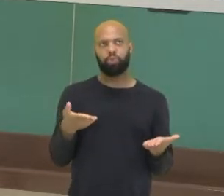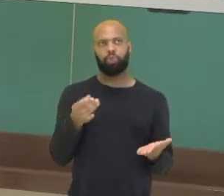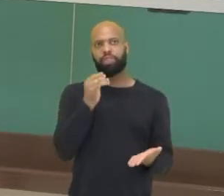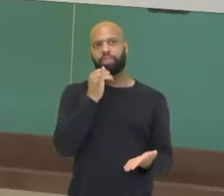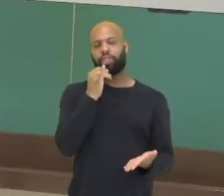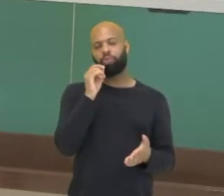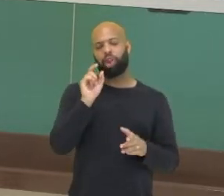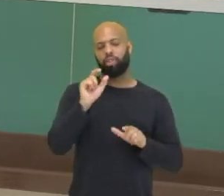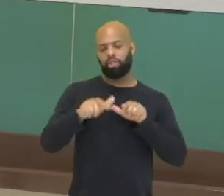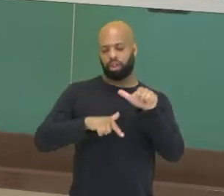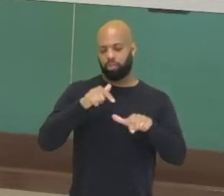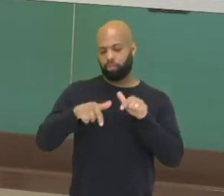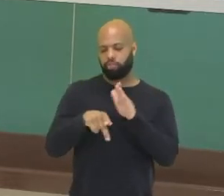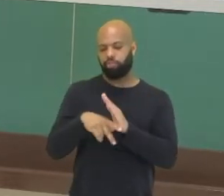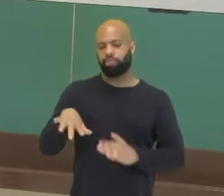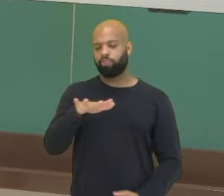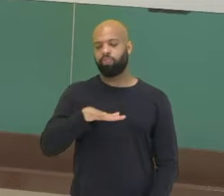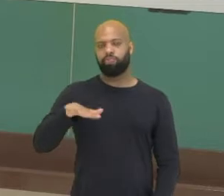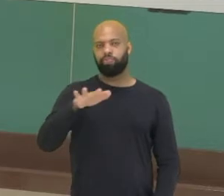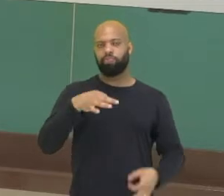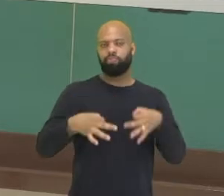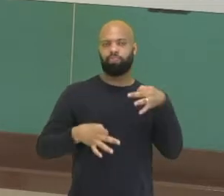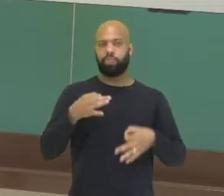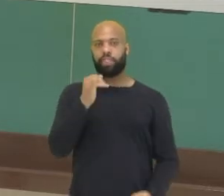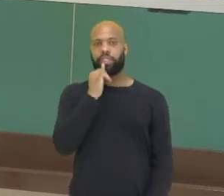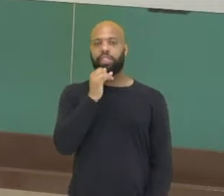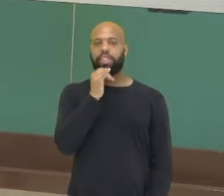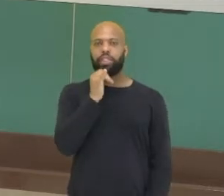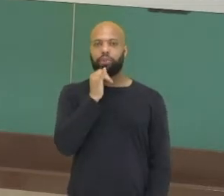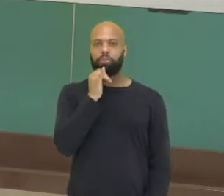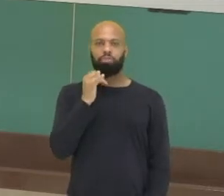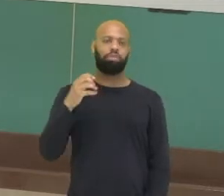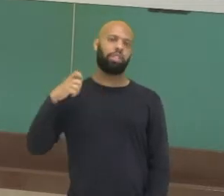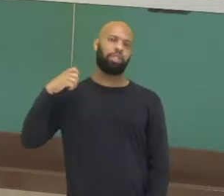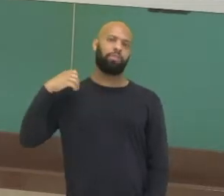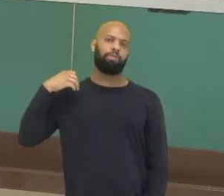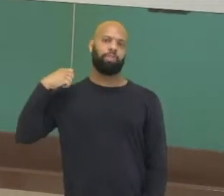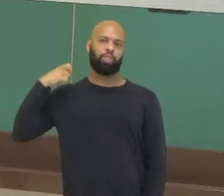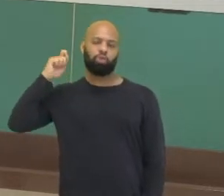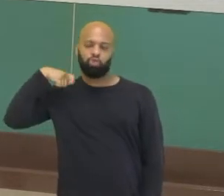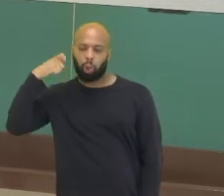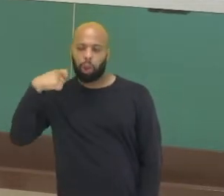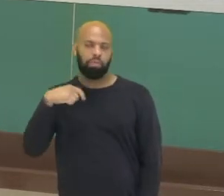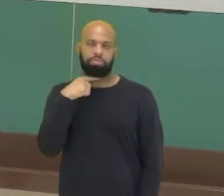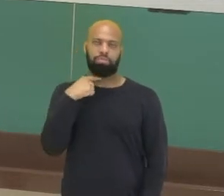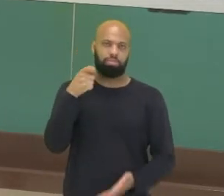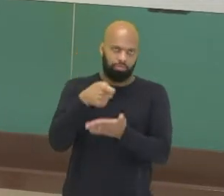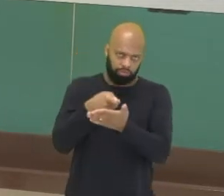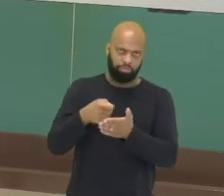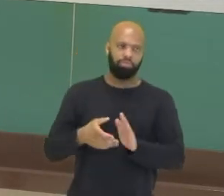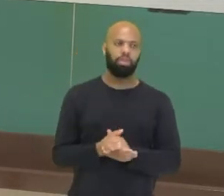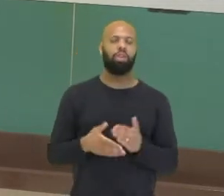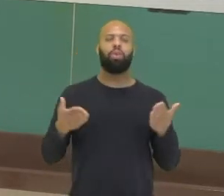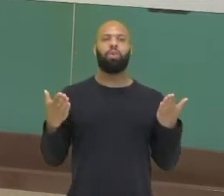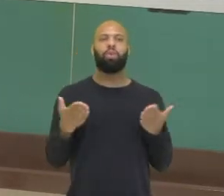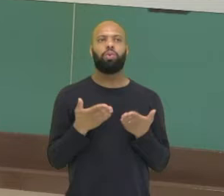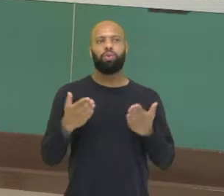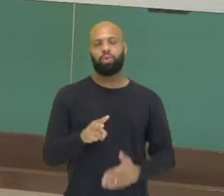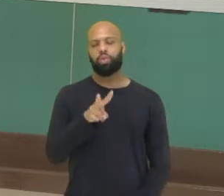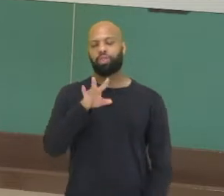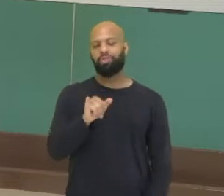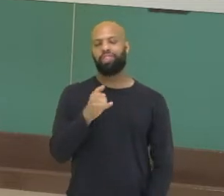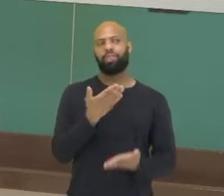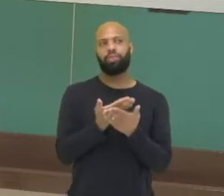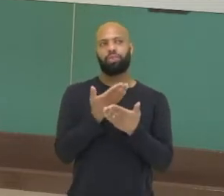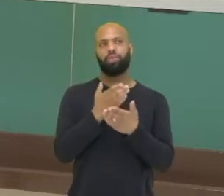pelos serviços, né, de um advogado, por exemplo. Então, aí para a gente relembrar um pouquinho, né? E hoje nós vamos